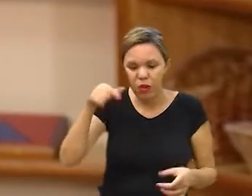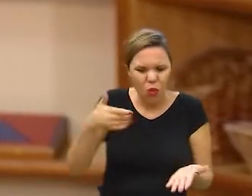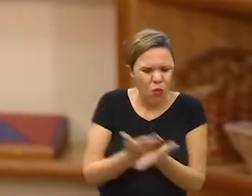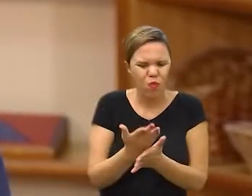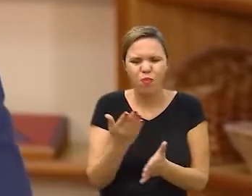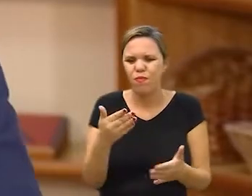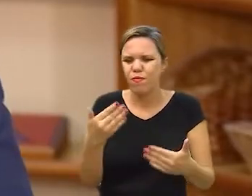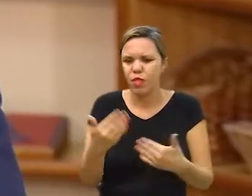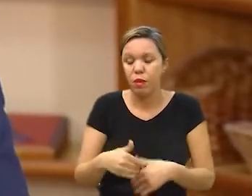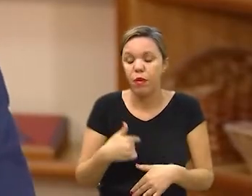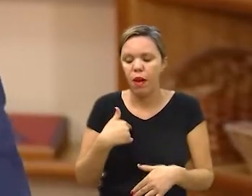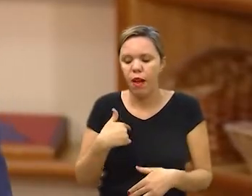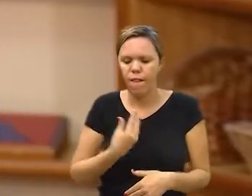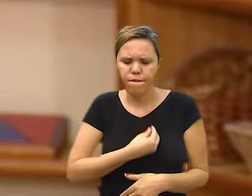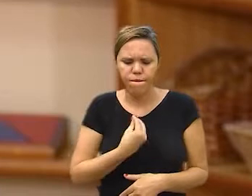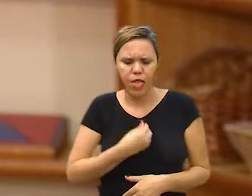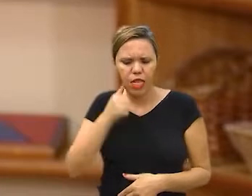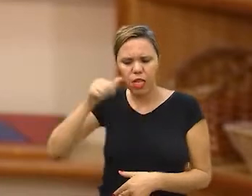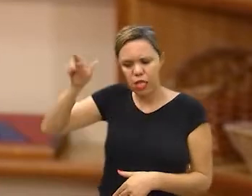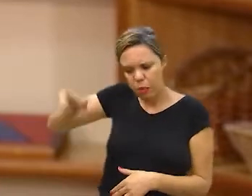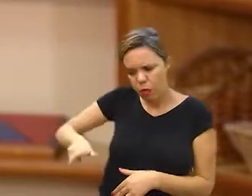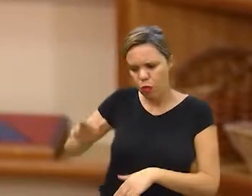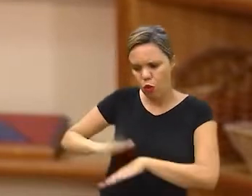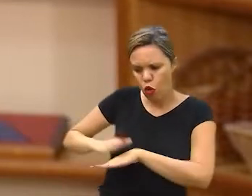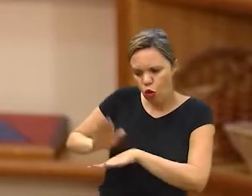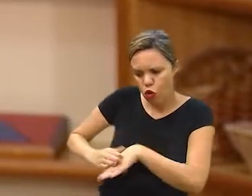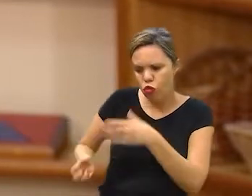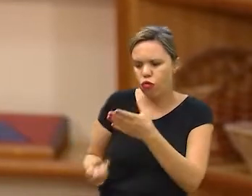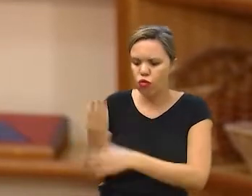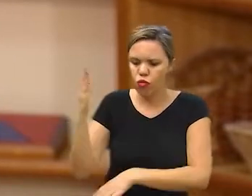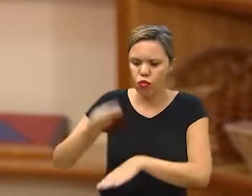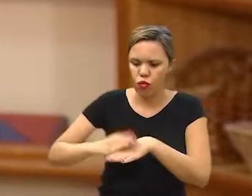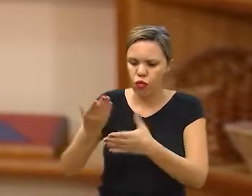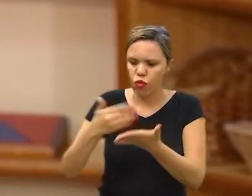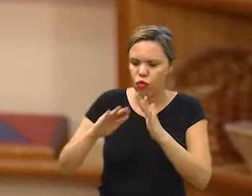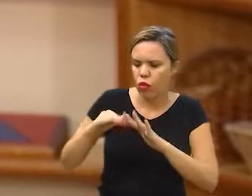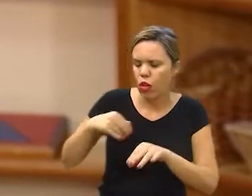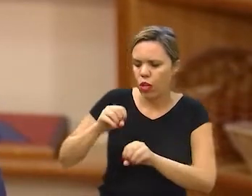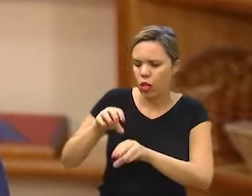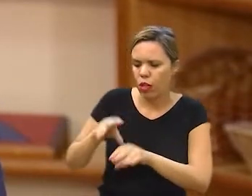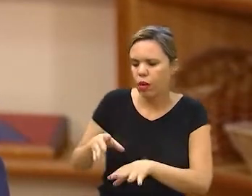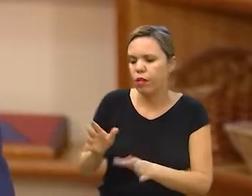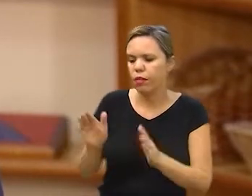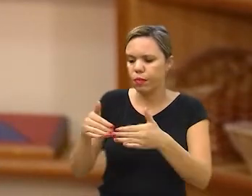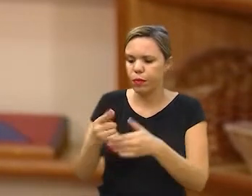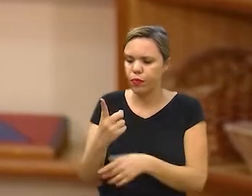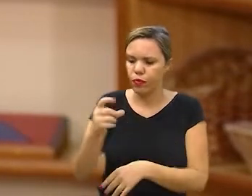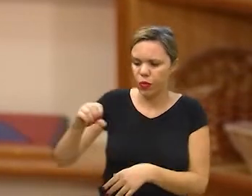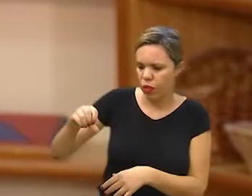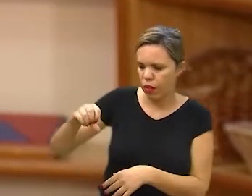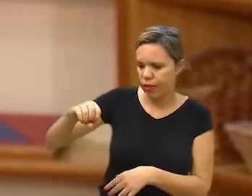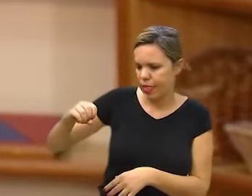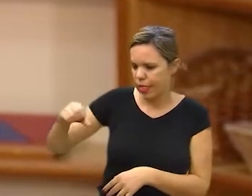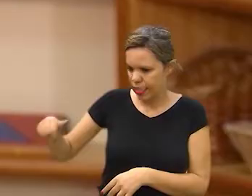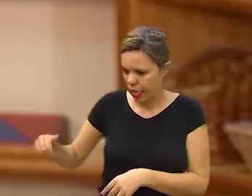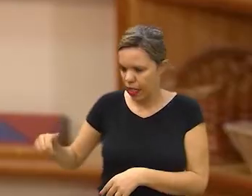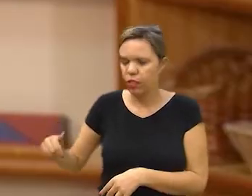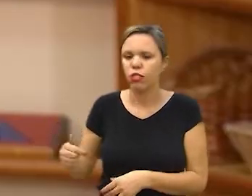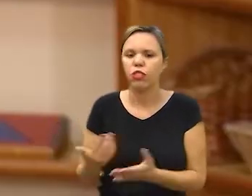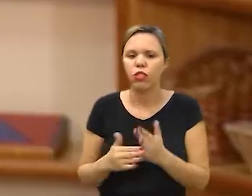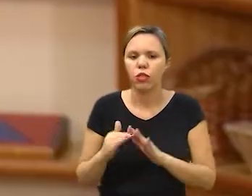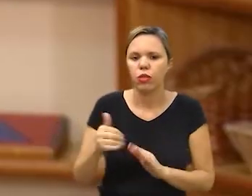ela começou a dedicar a vida dela a estudar para ser uma educadora e, finalmente, em 1907, ela montou a primeira Casa dei